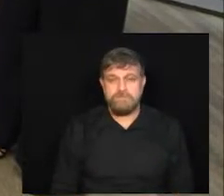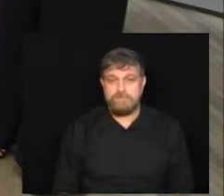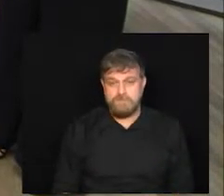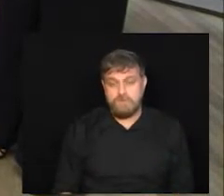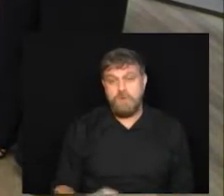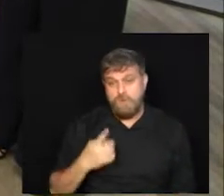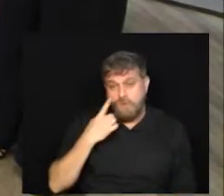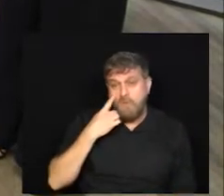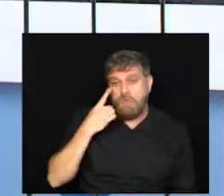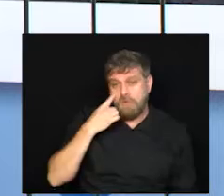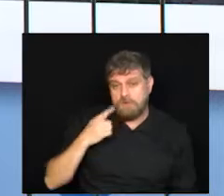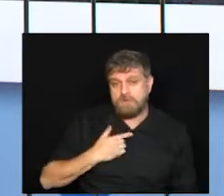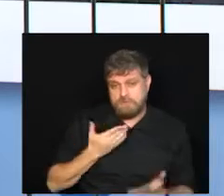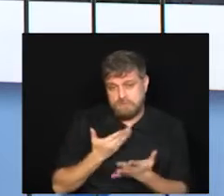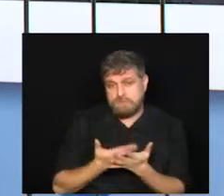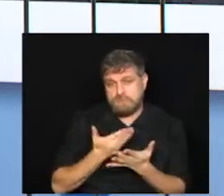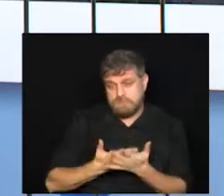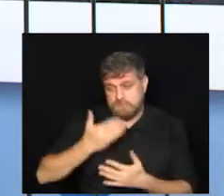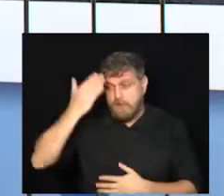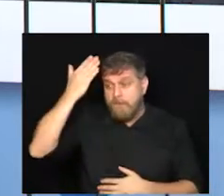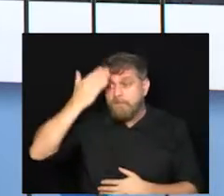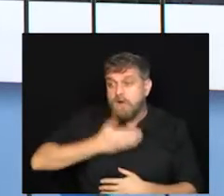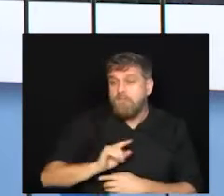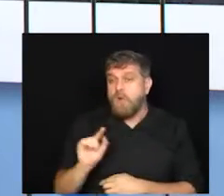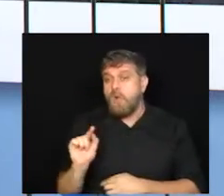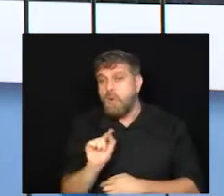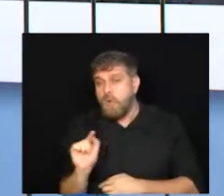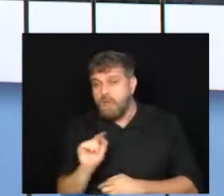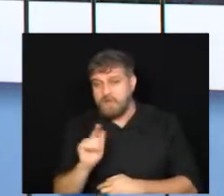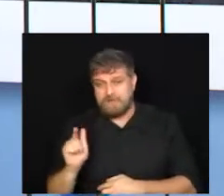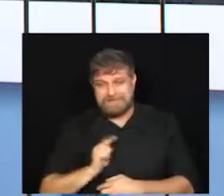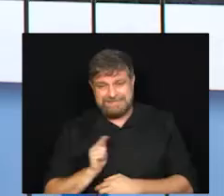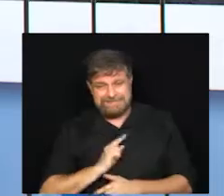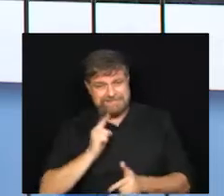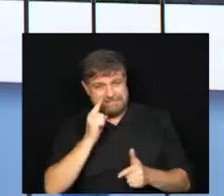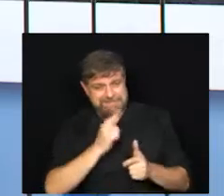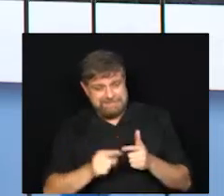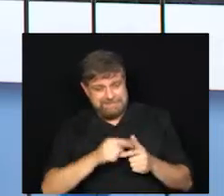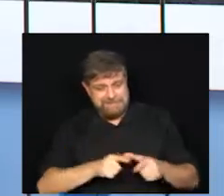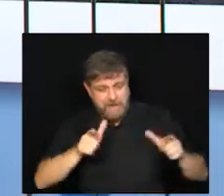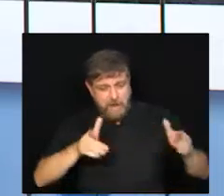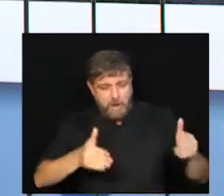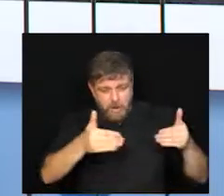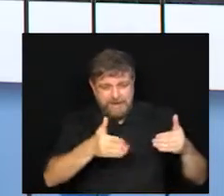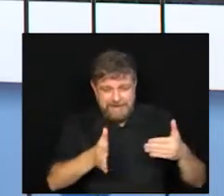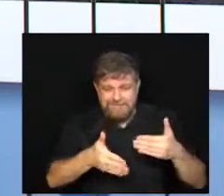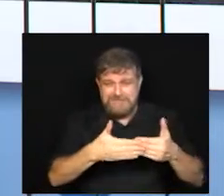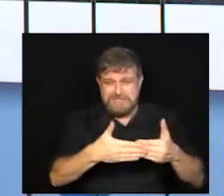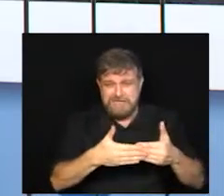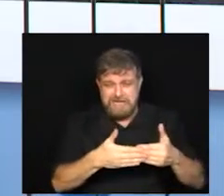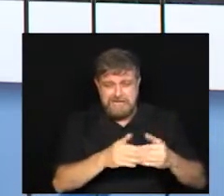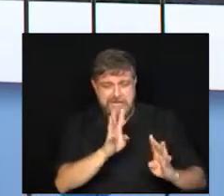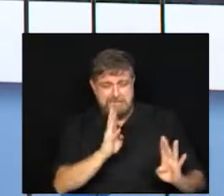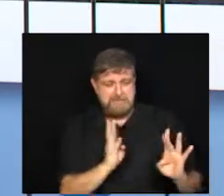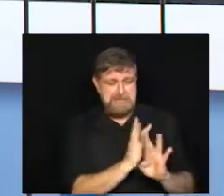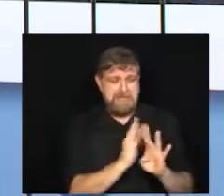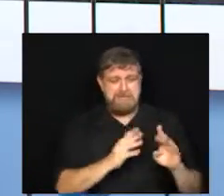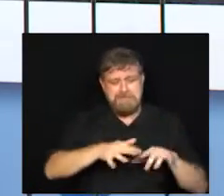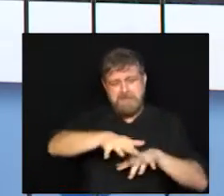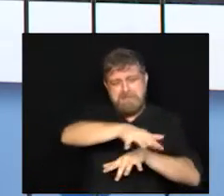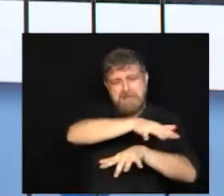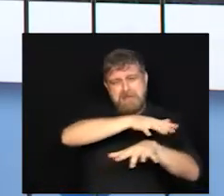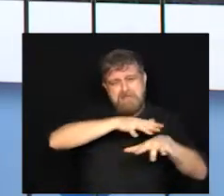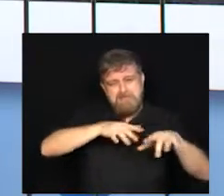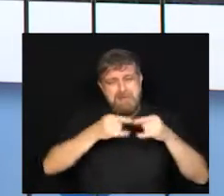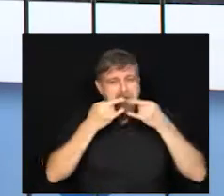Olha, inclusive esse estudo mostra justamente essa questão de espaço fechado, muita gente no mesmo local,